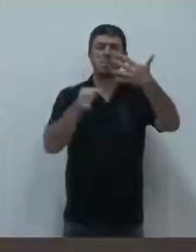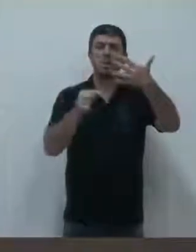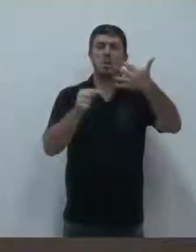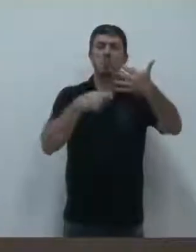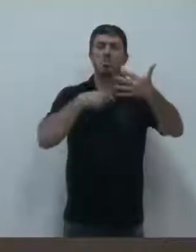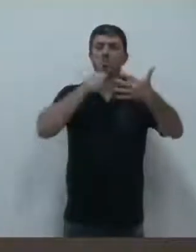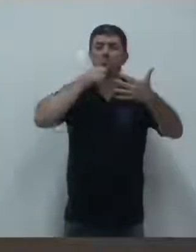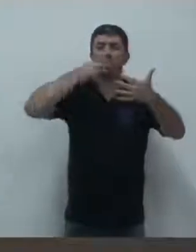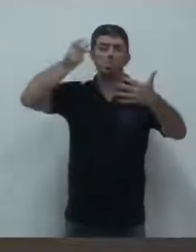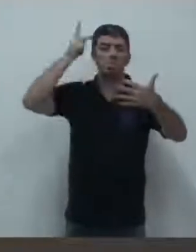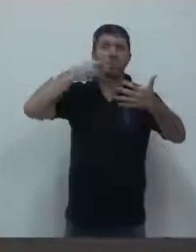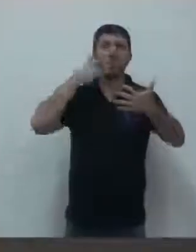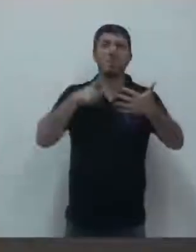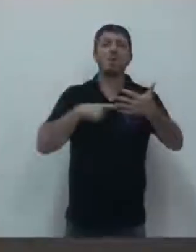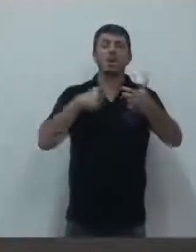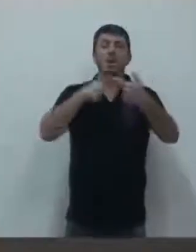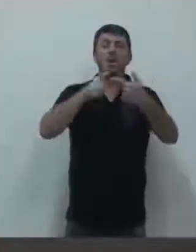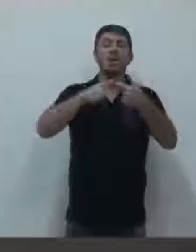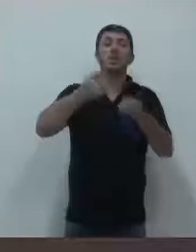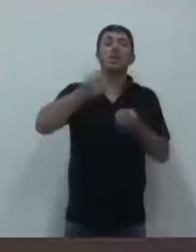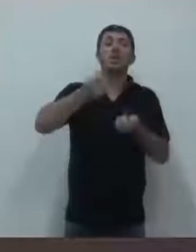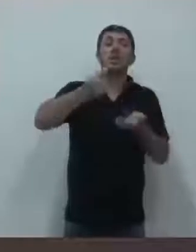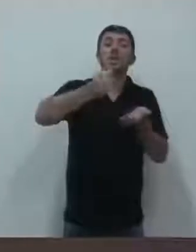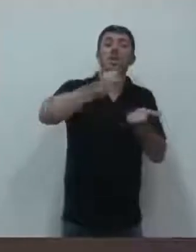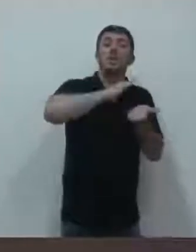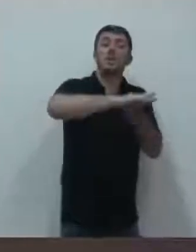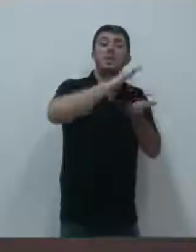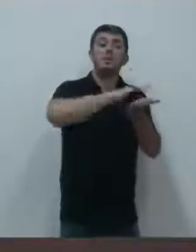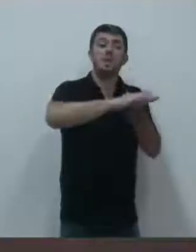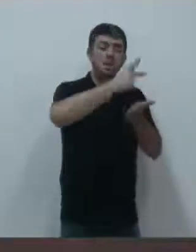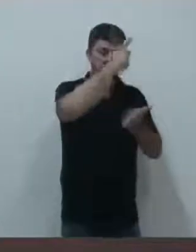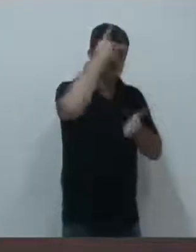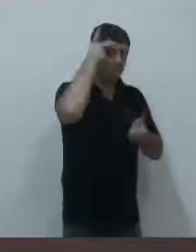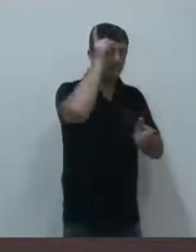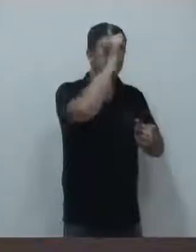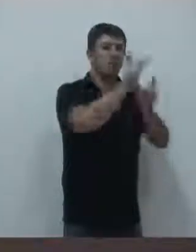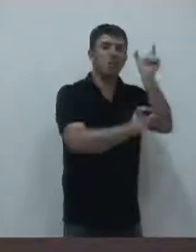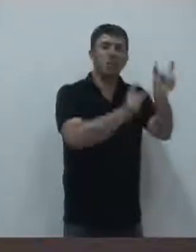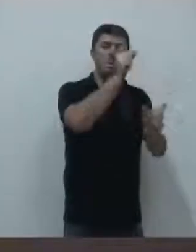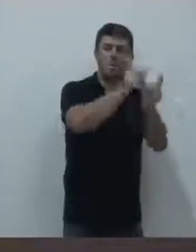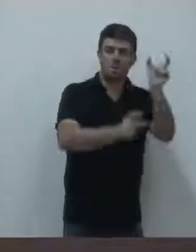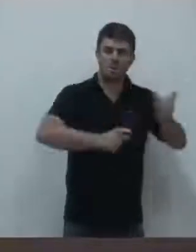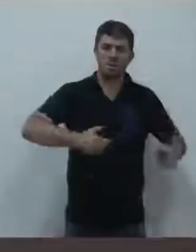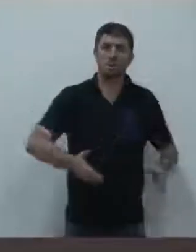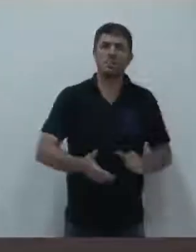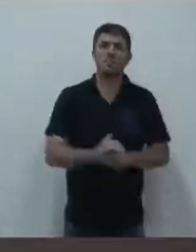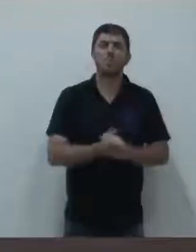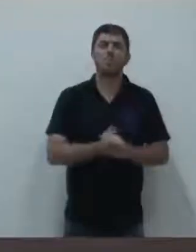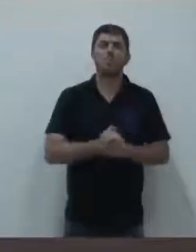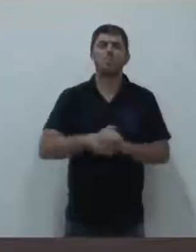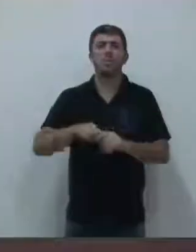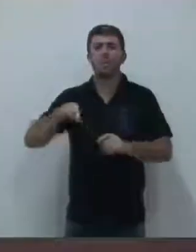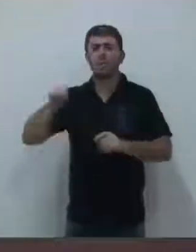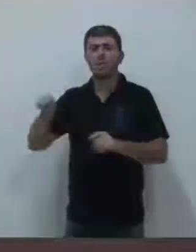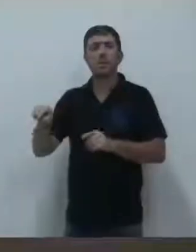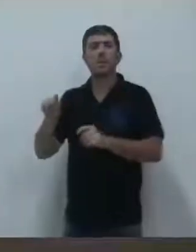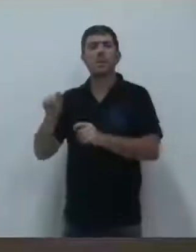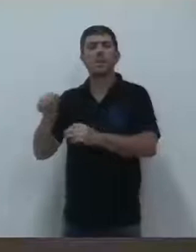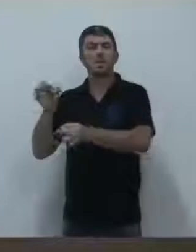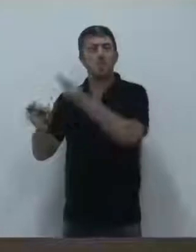na época. Por exemplo, despesa com pessoal. Após os ajustes da fiscalização, então o tribunal veio até